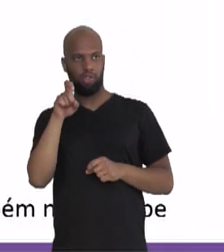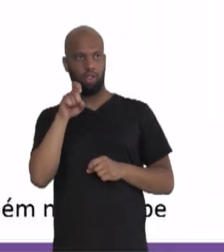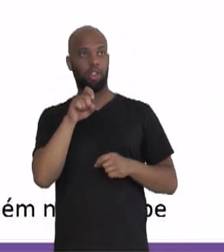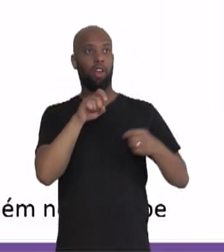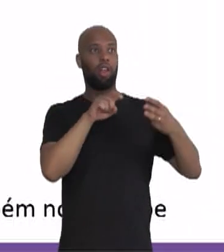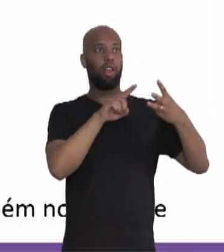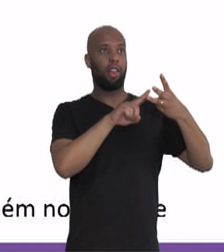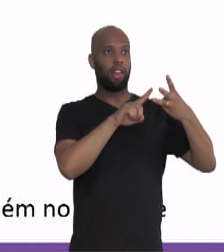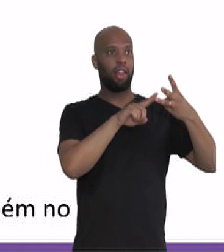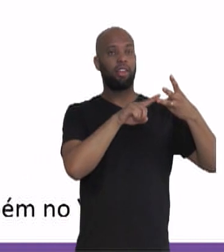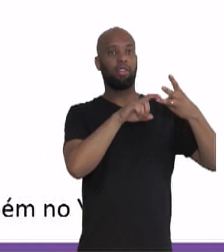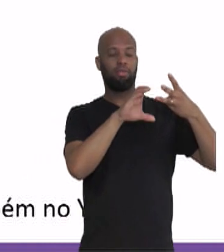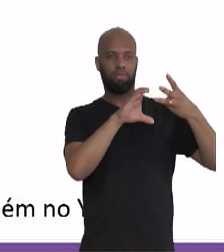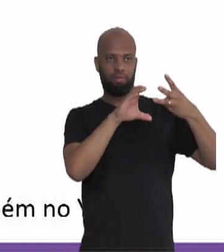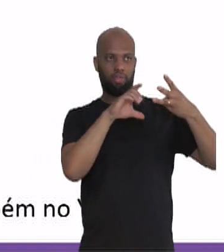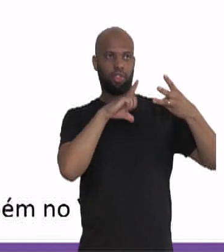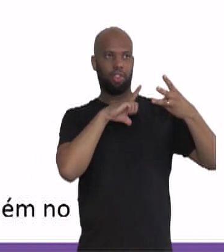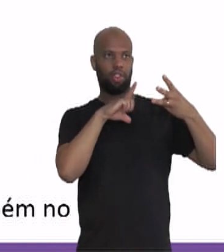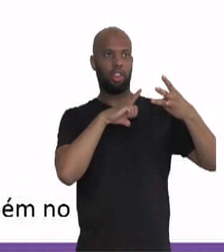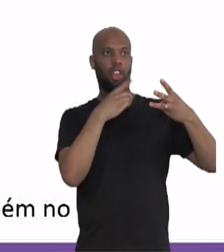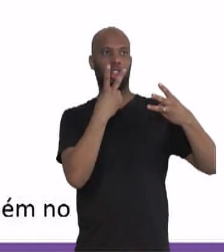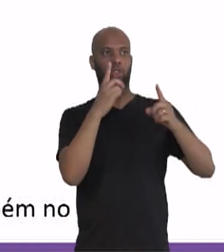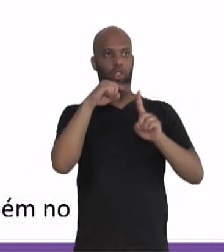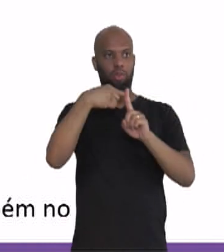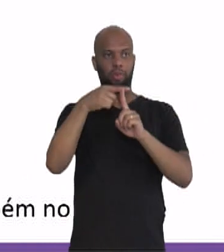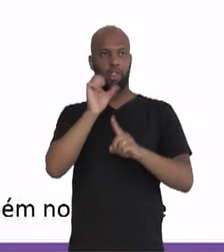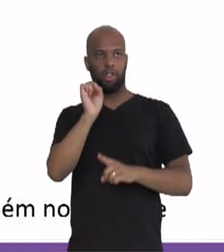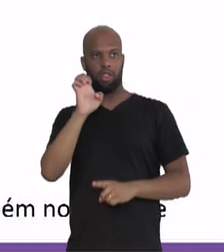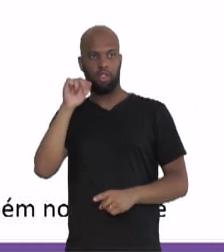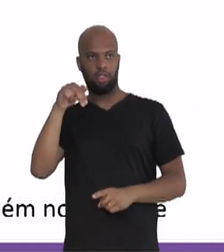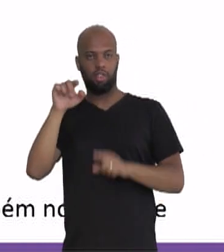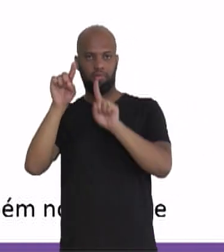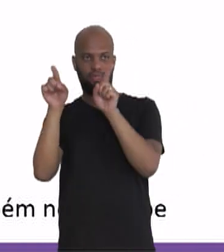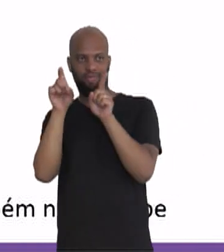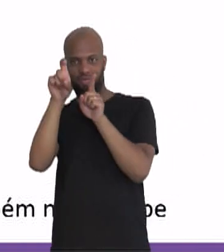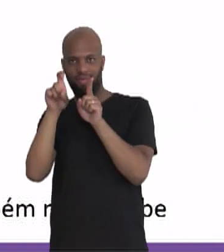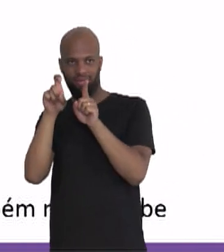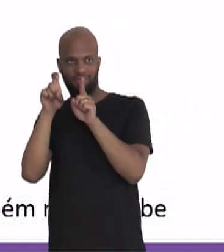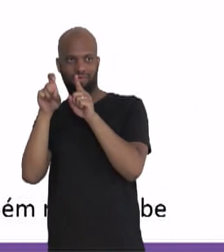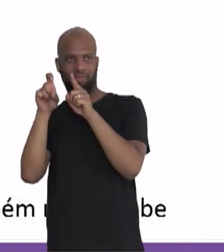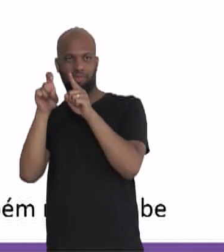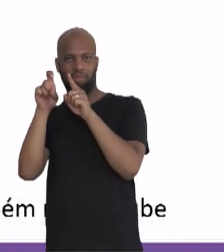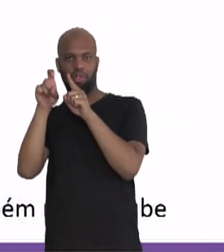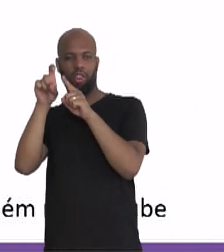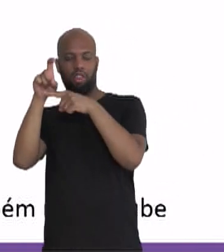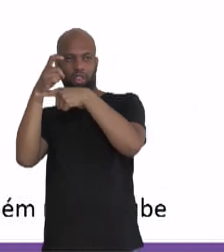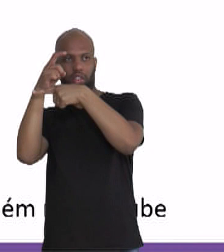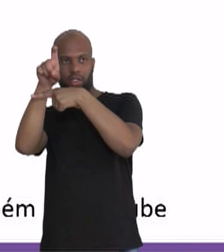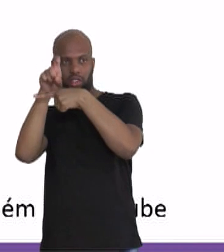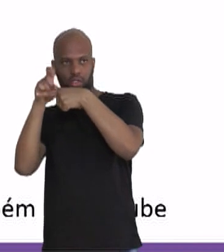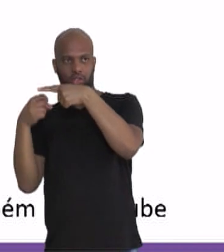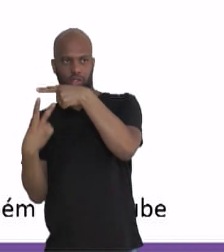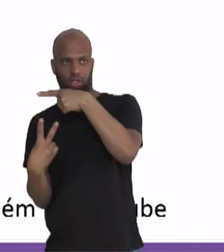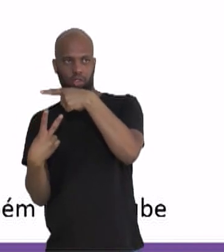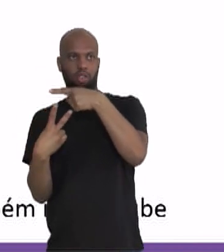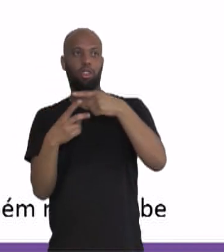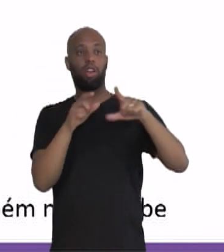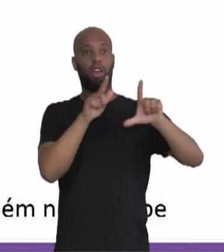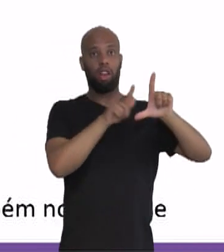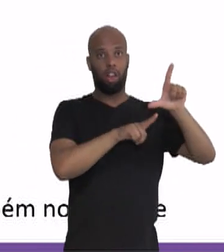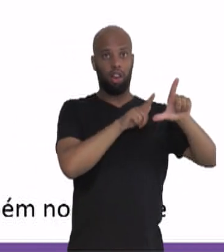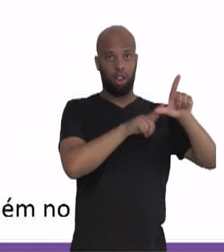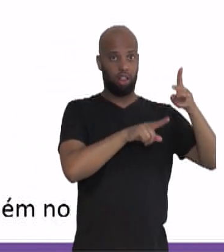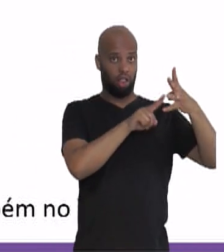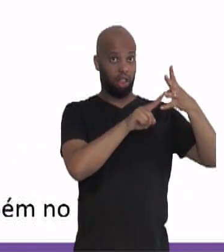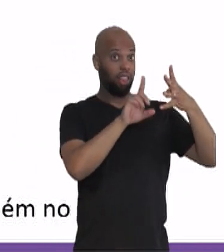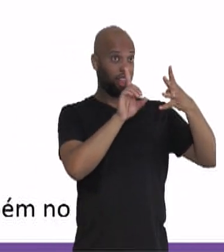2 mais seno de x dividido por 2. E na letra D, a gente tem uma função completa, onde